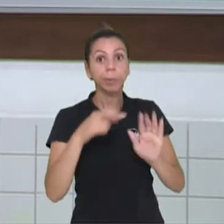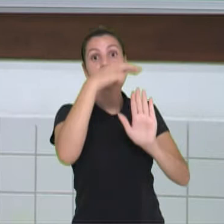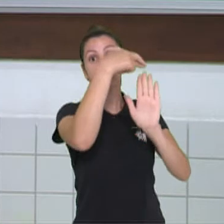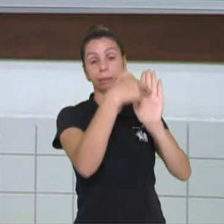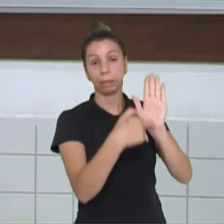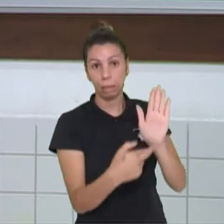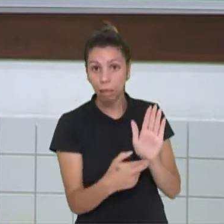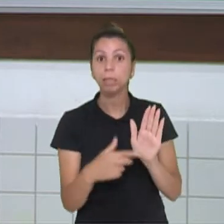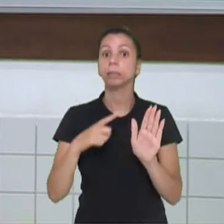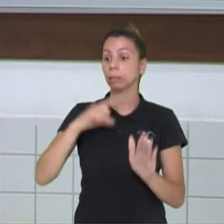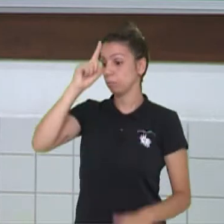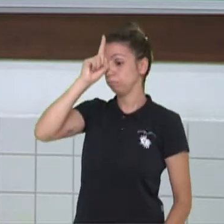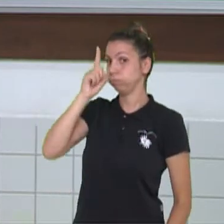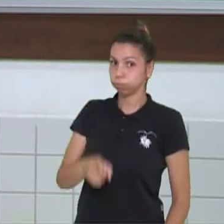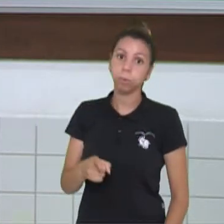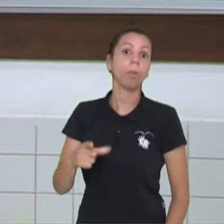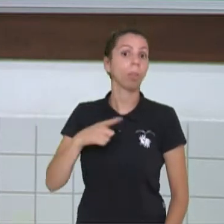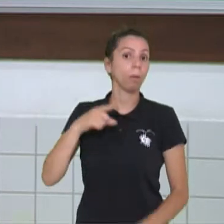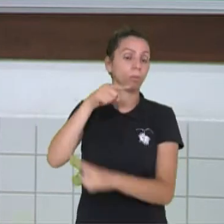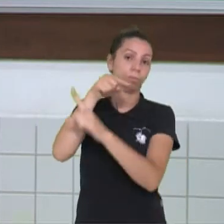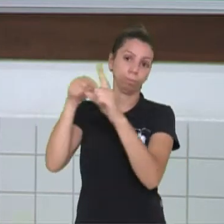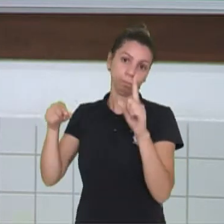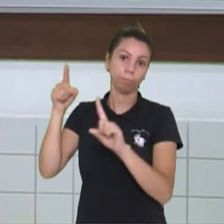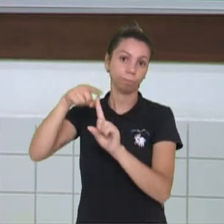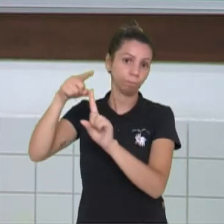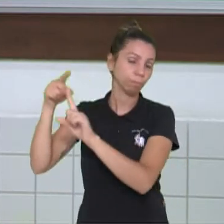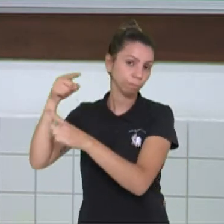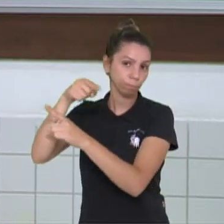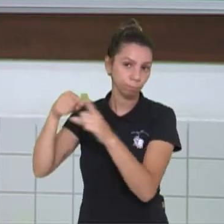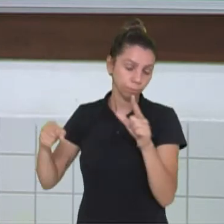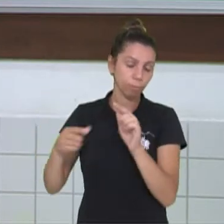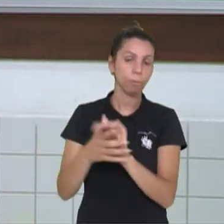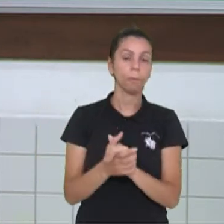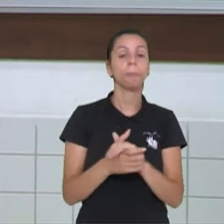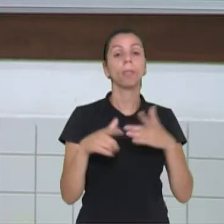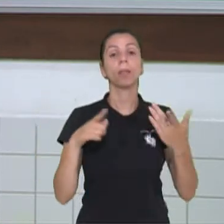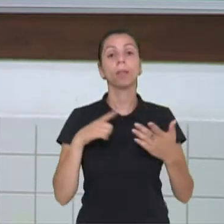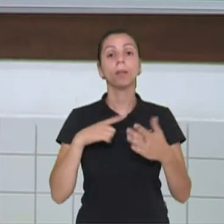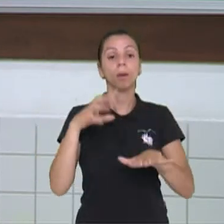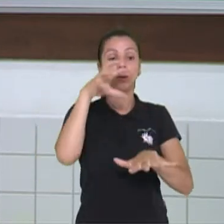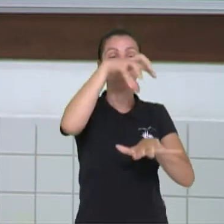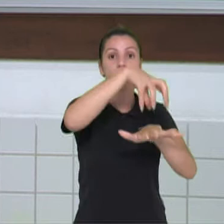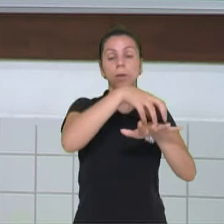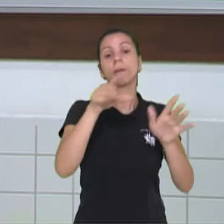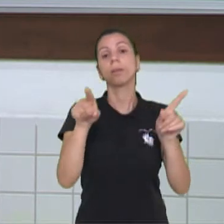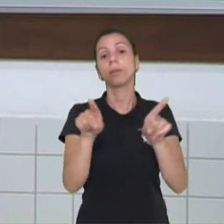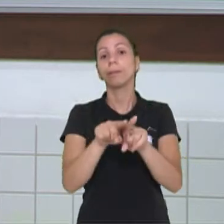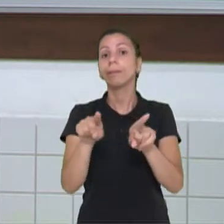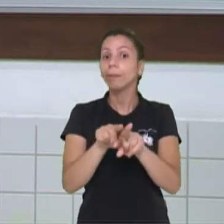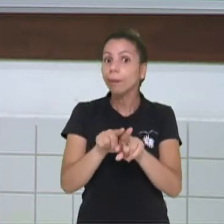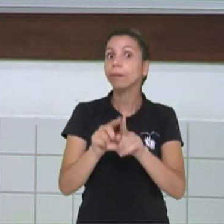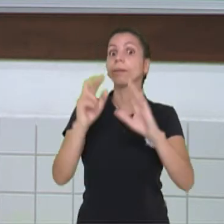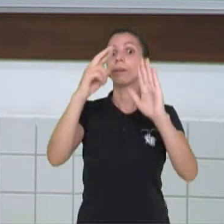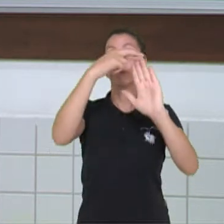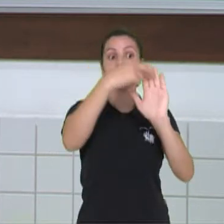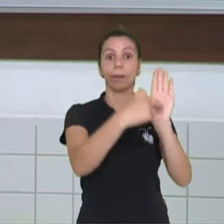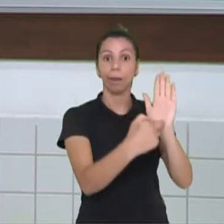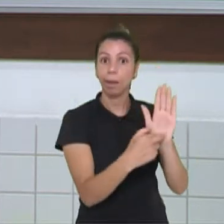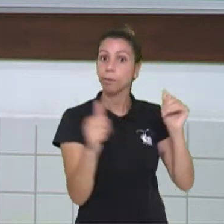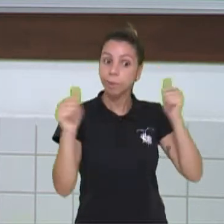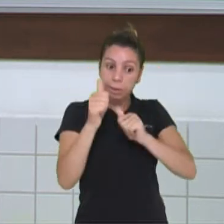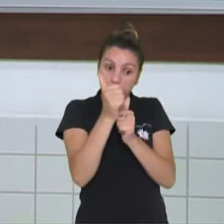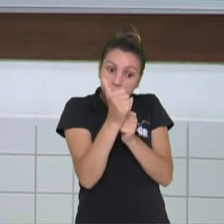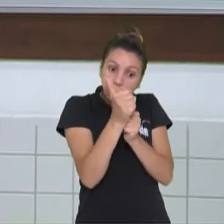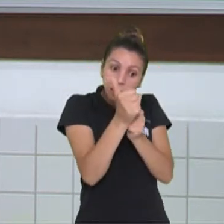algum tipo de punição. Em todas as instituições existem regras e regras que devem ser